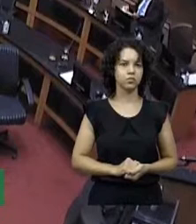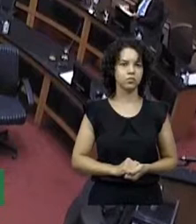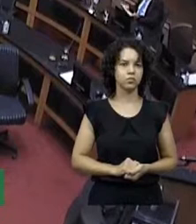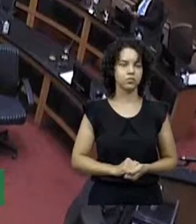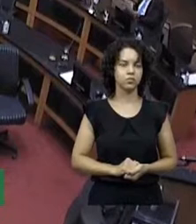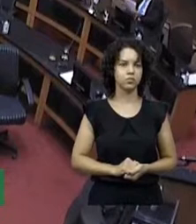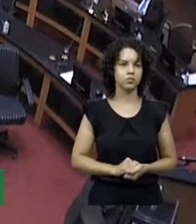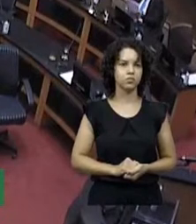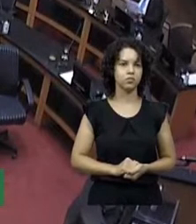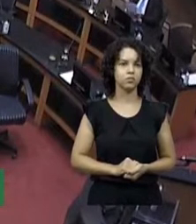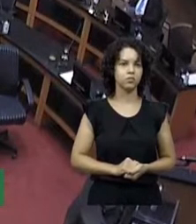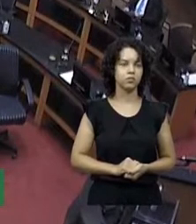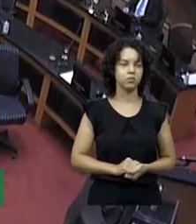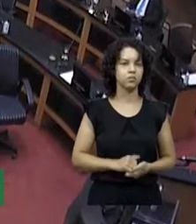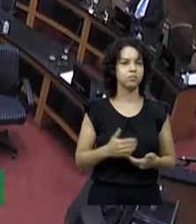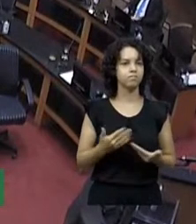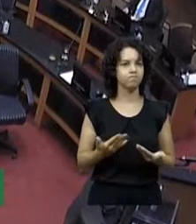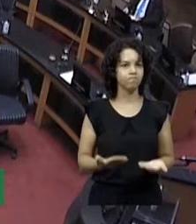Alô?